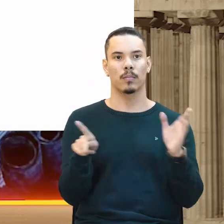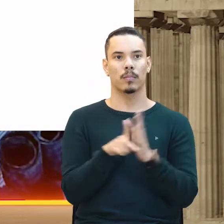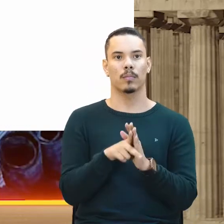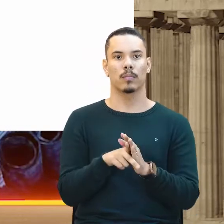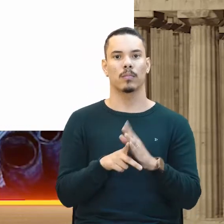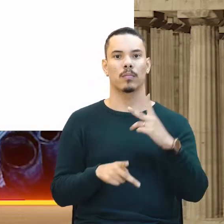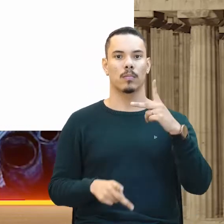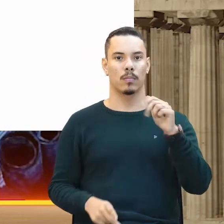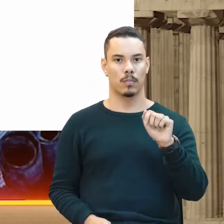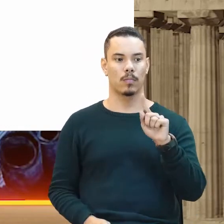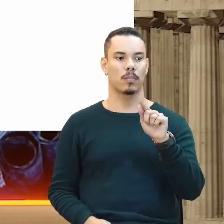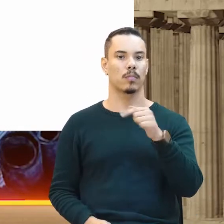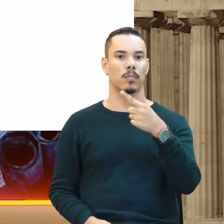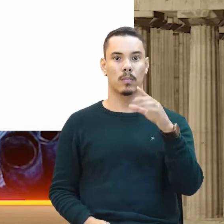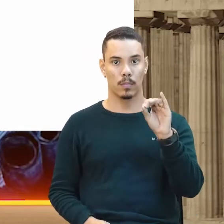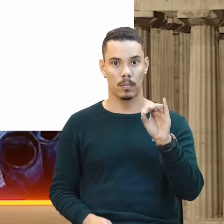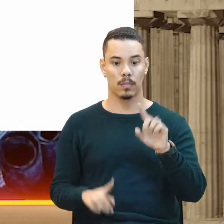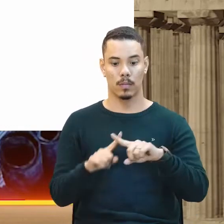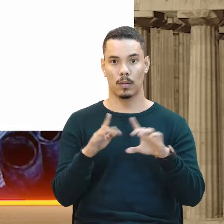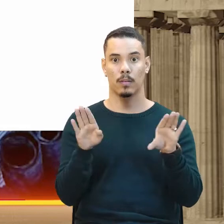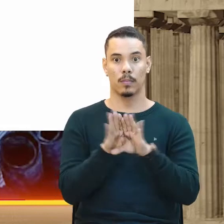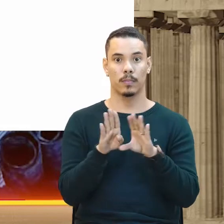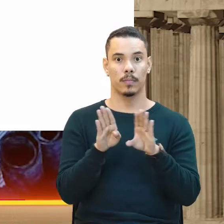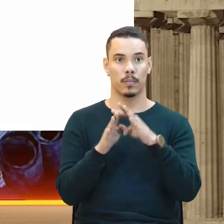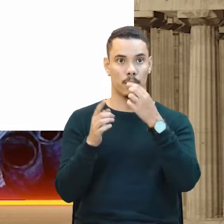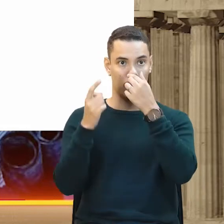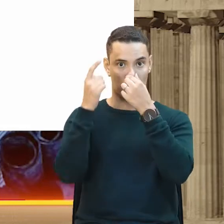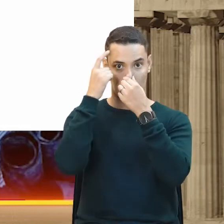pagão. Agora o pensamento